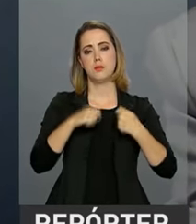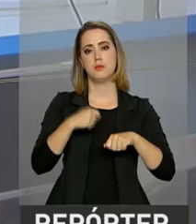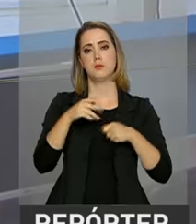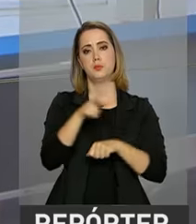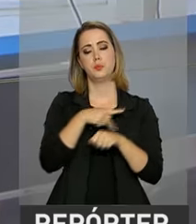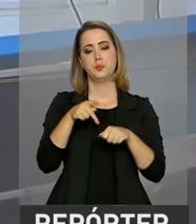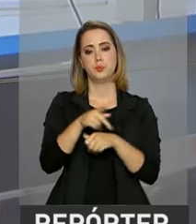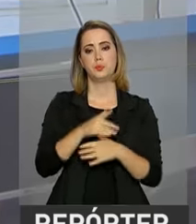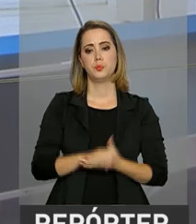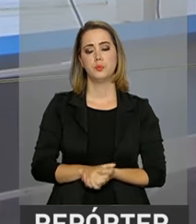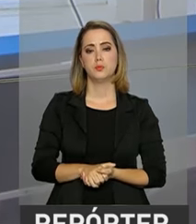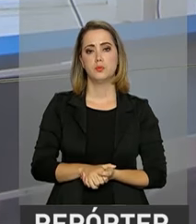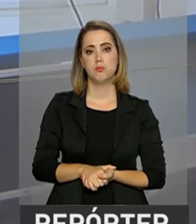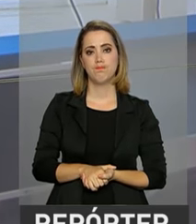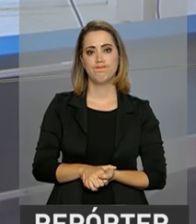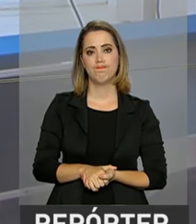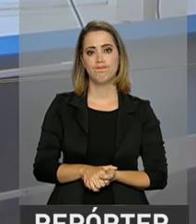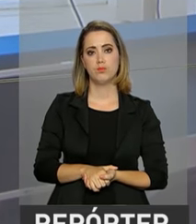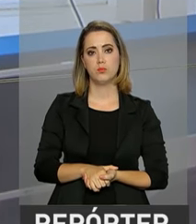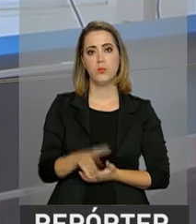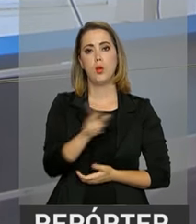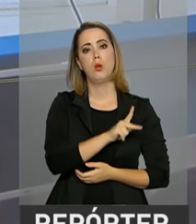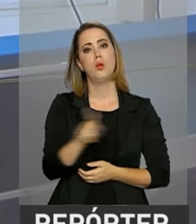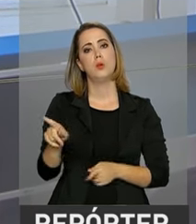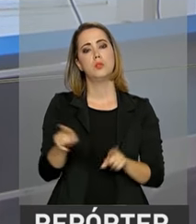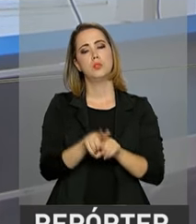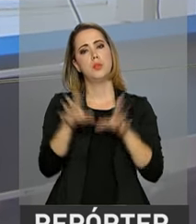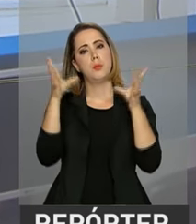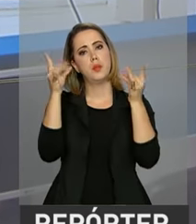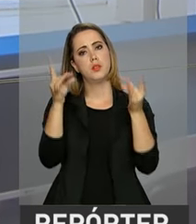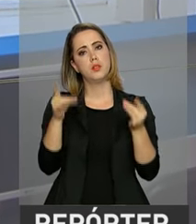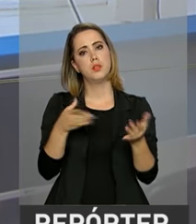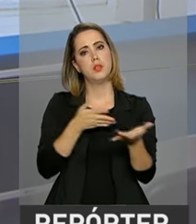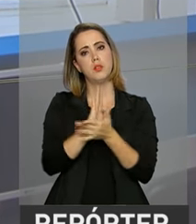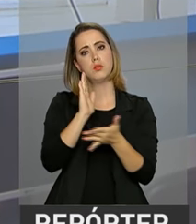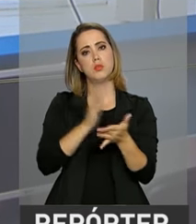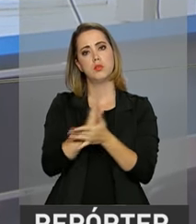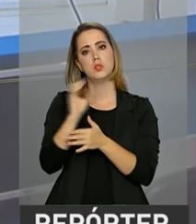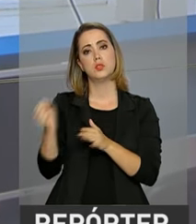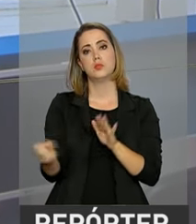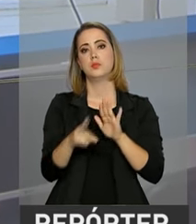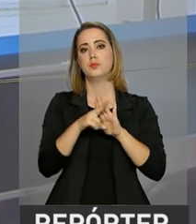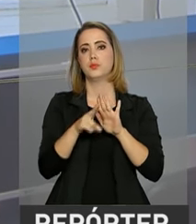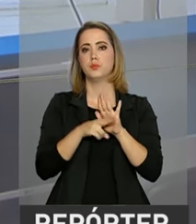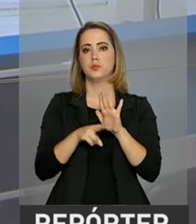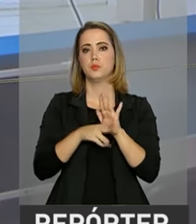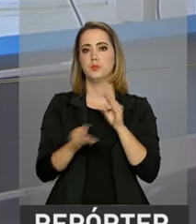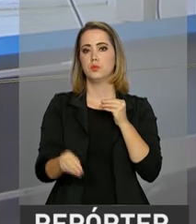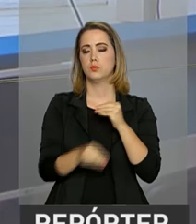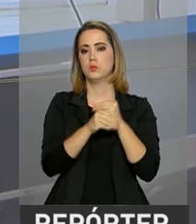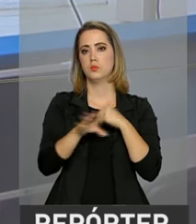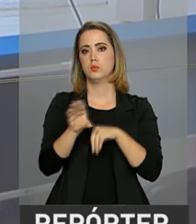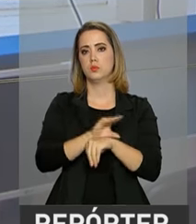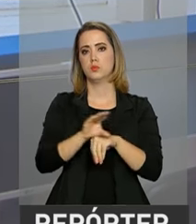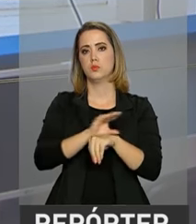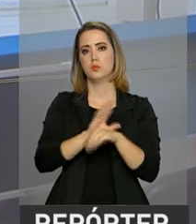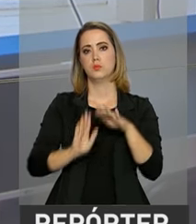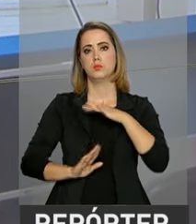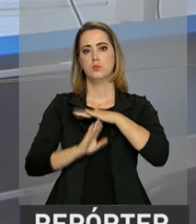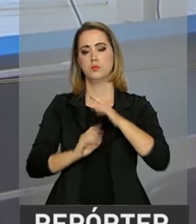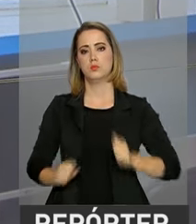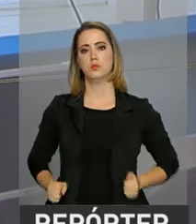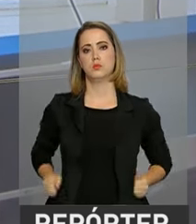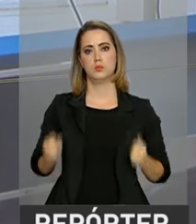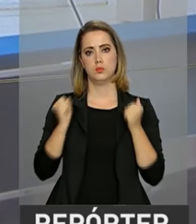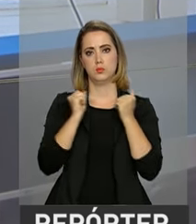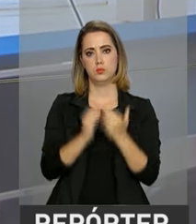país. O presidente também destacou a aprovação de reformas importantes, como a emenda à Constituição, que limita